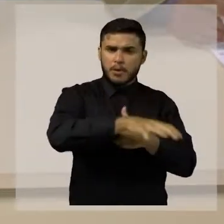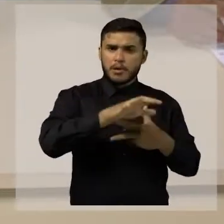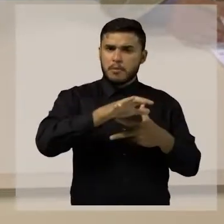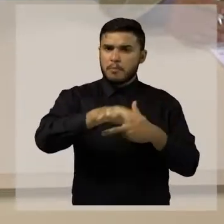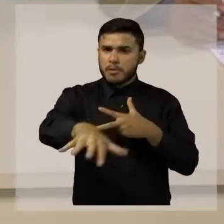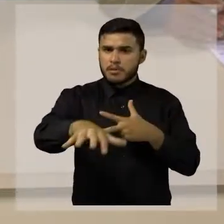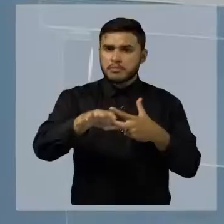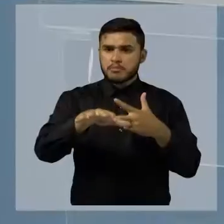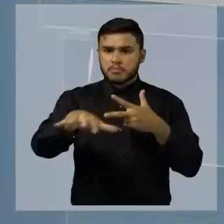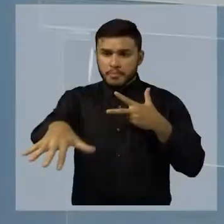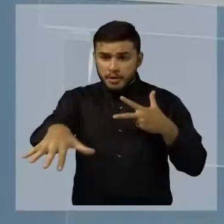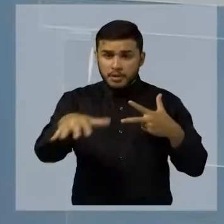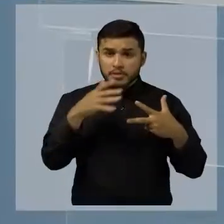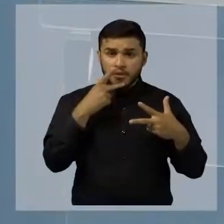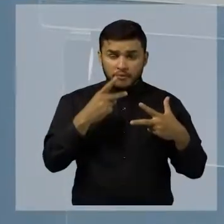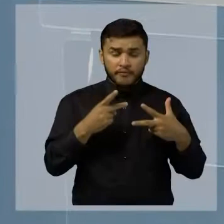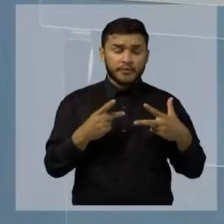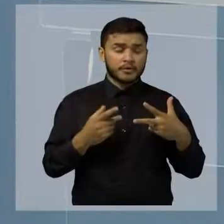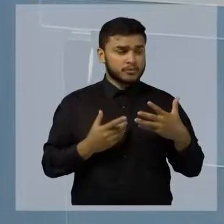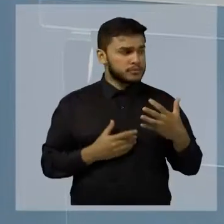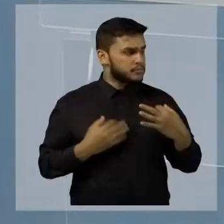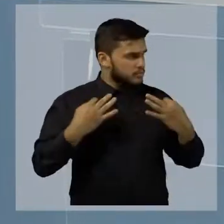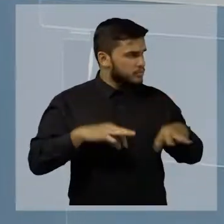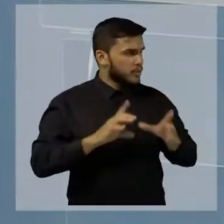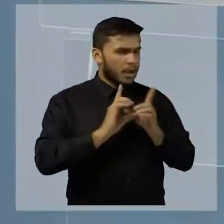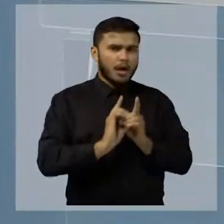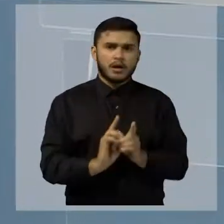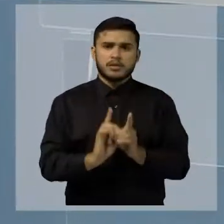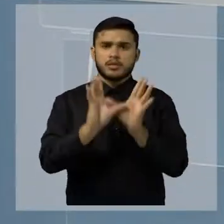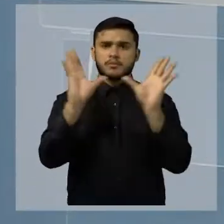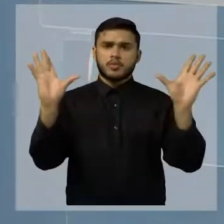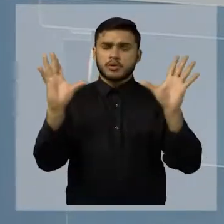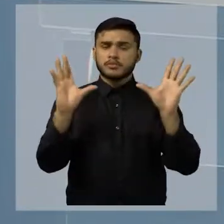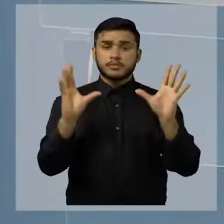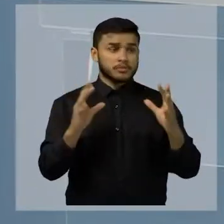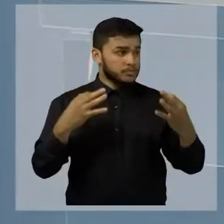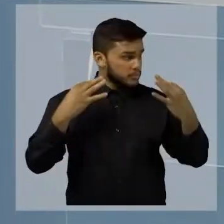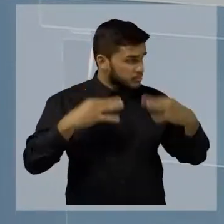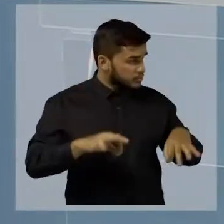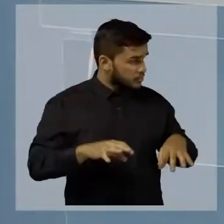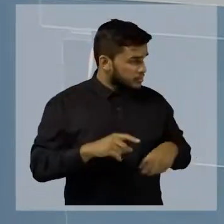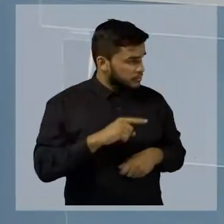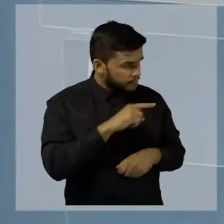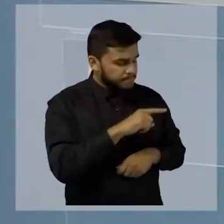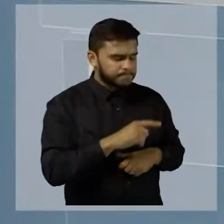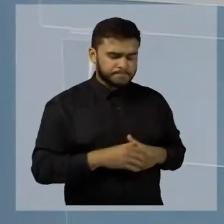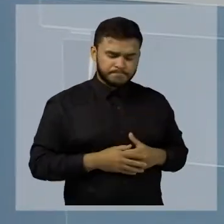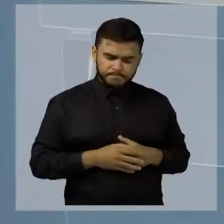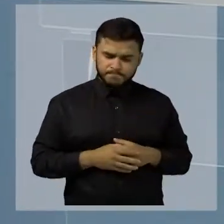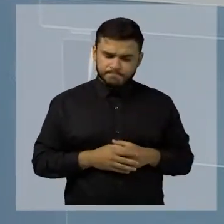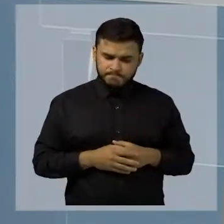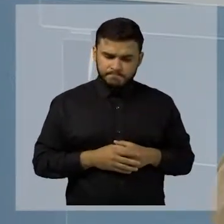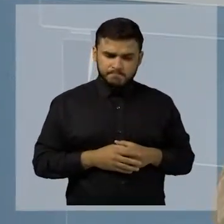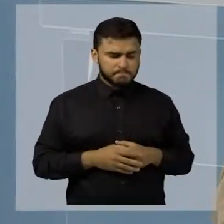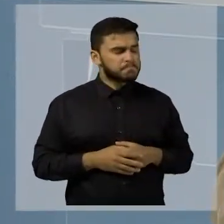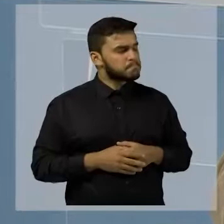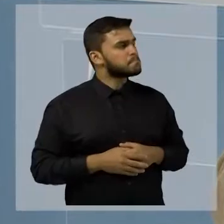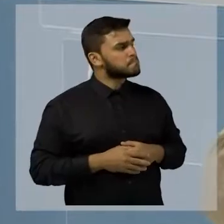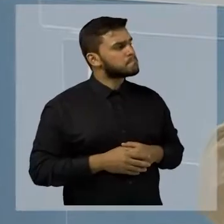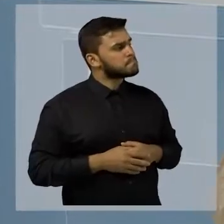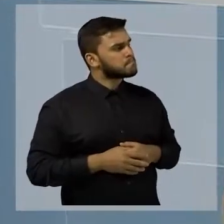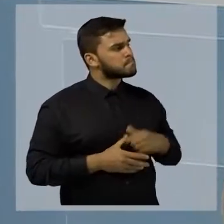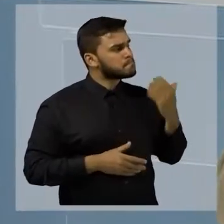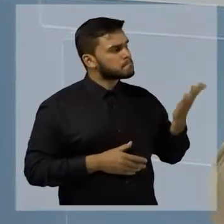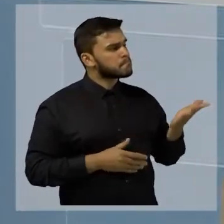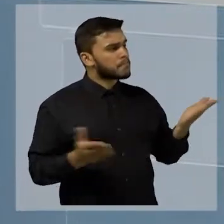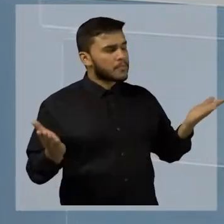executivo e judiciário, o Estado democrático de direito, a democracia, mesmo diante